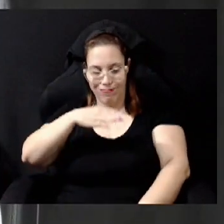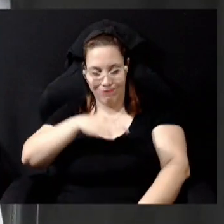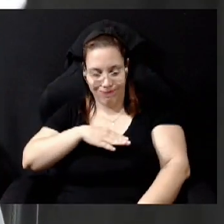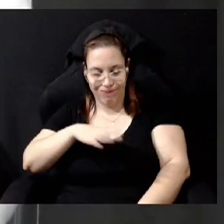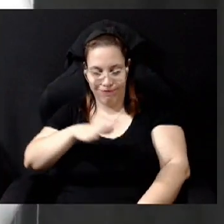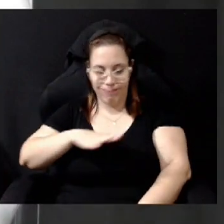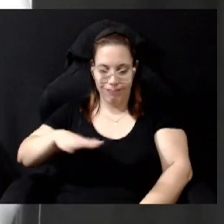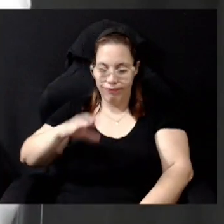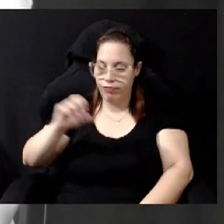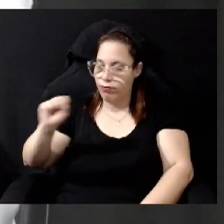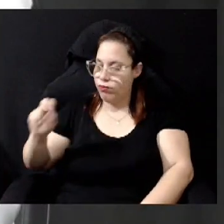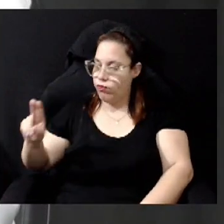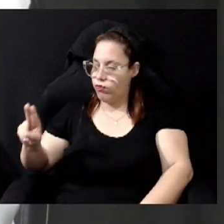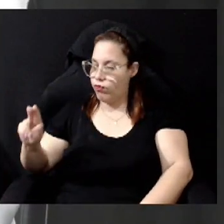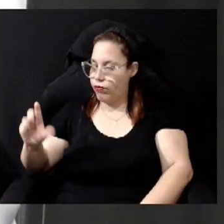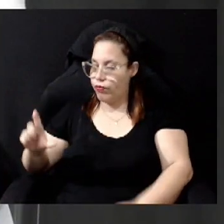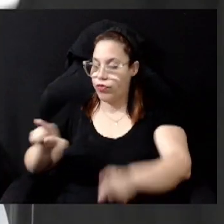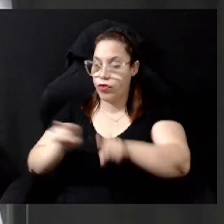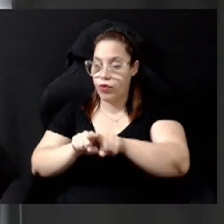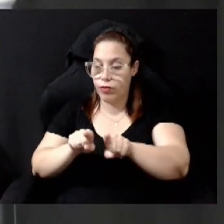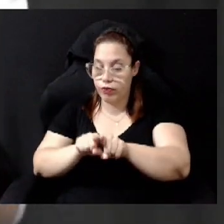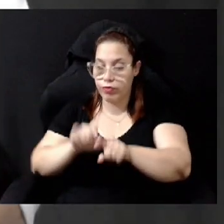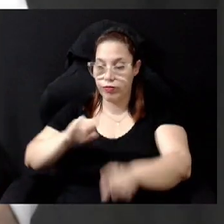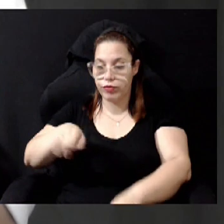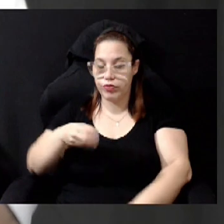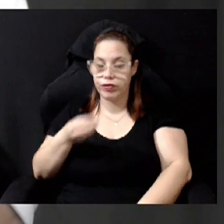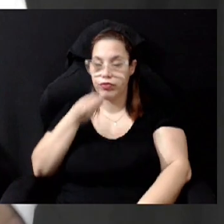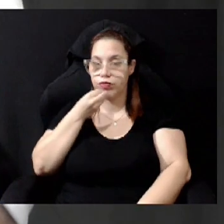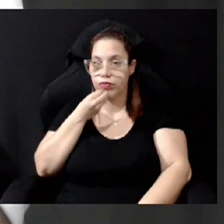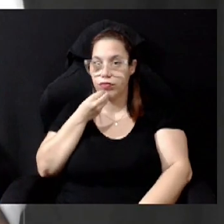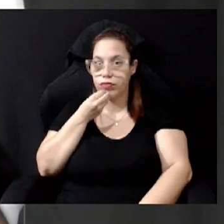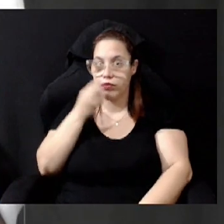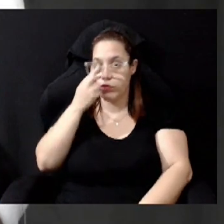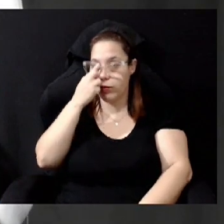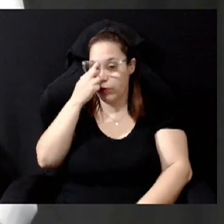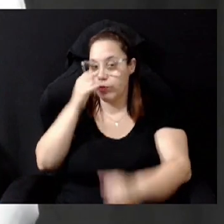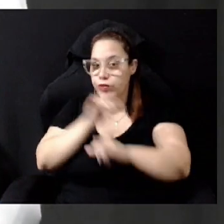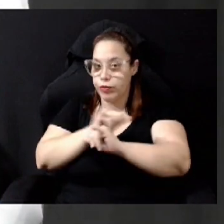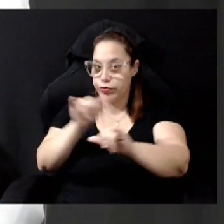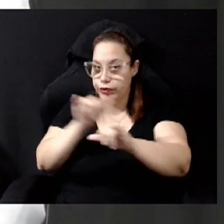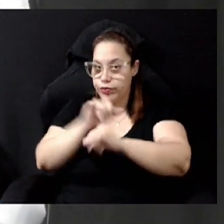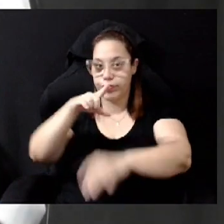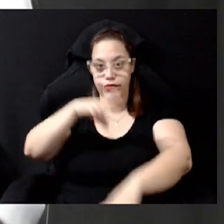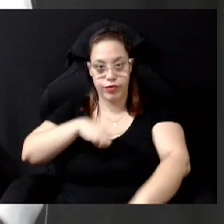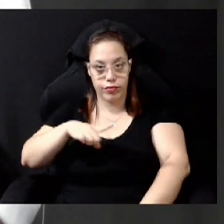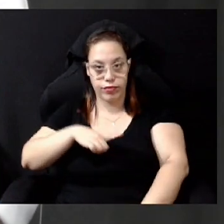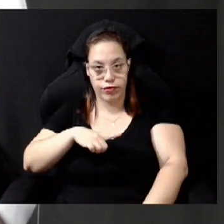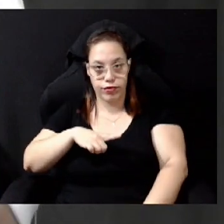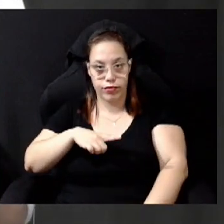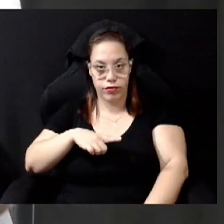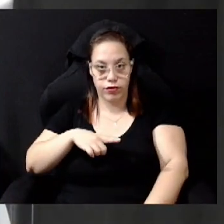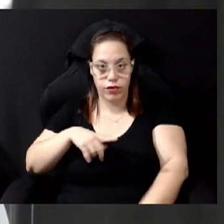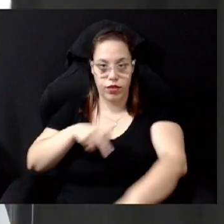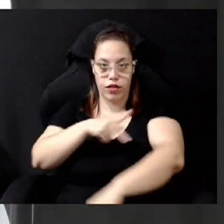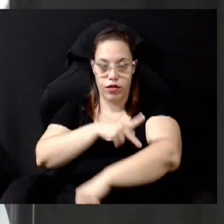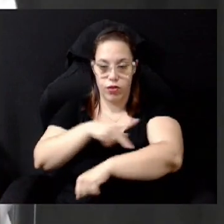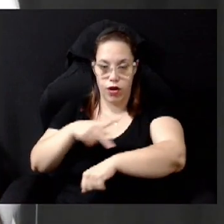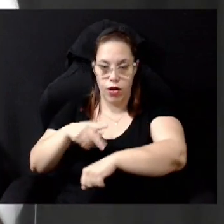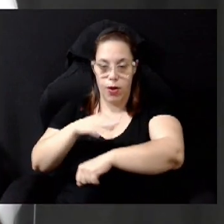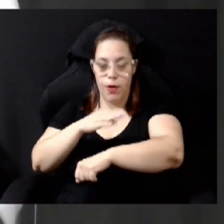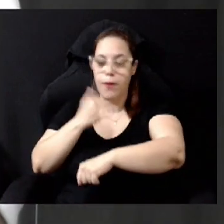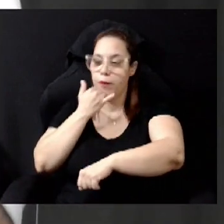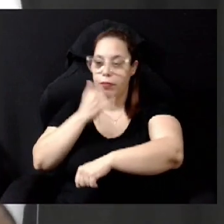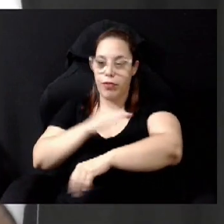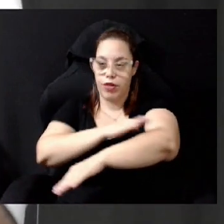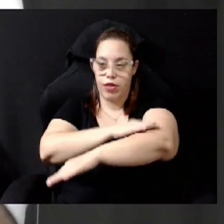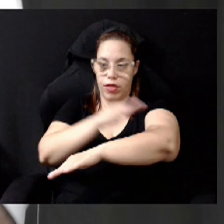também. Já aproveitando, né, dá mais uma notícia, nós temos a Ponte do Filipão, é um projeto de quase 30 anos que essa